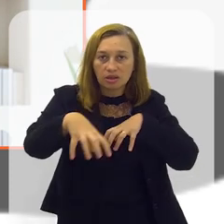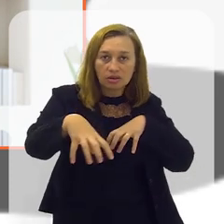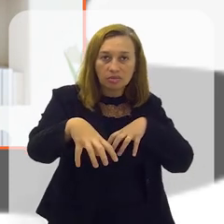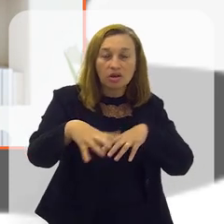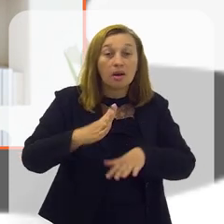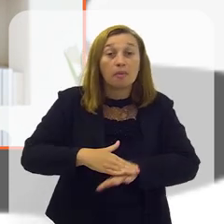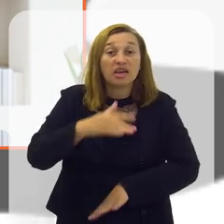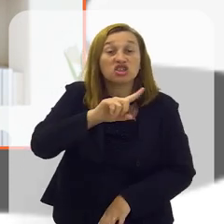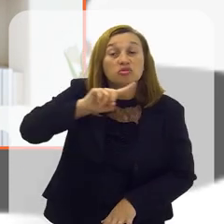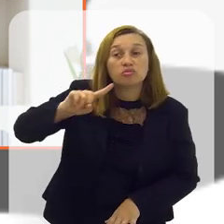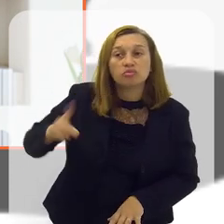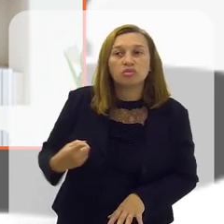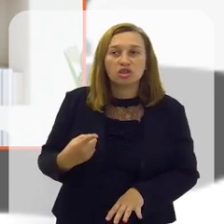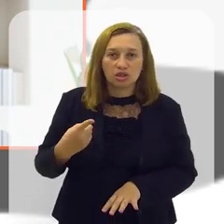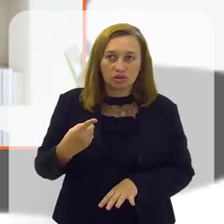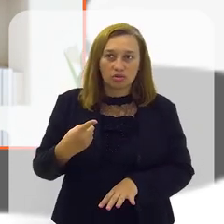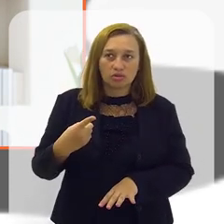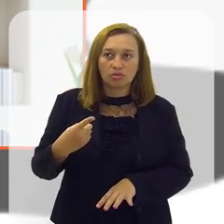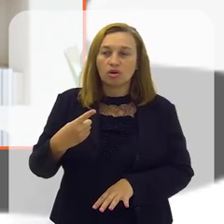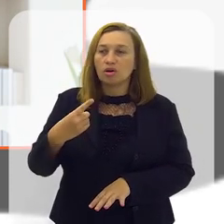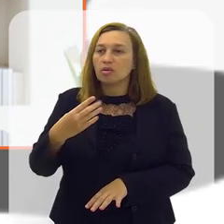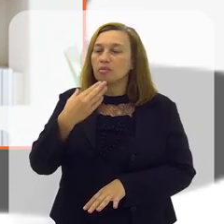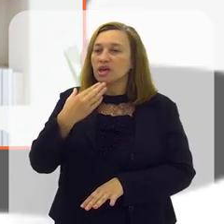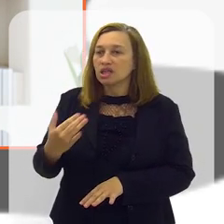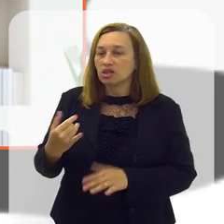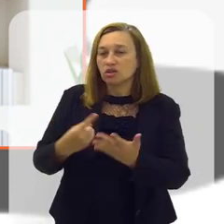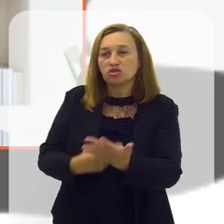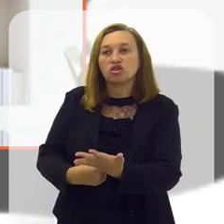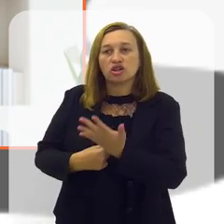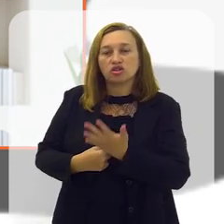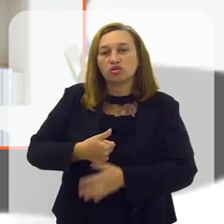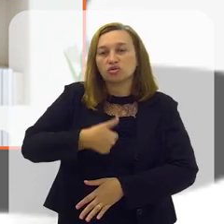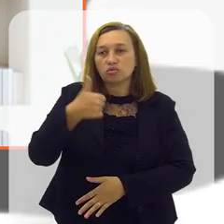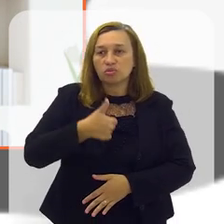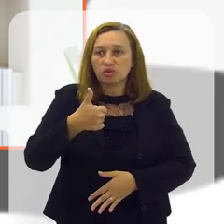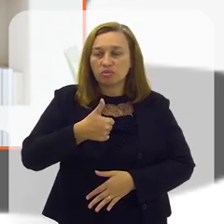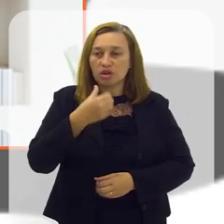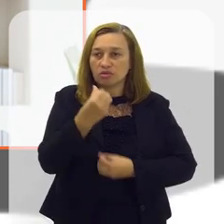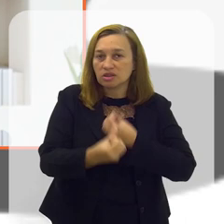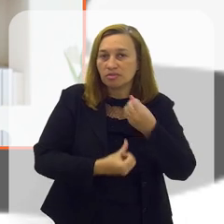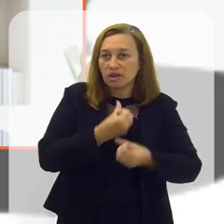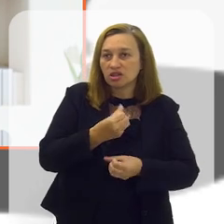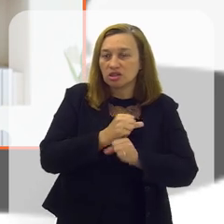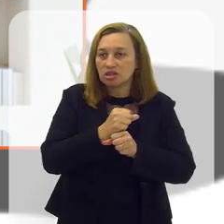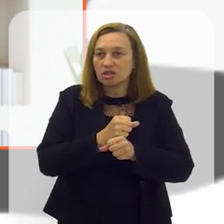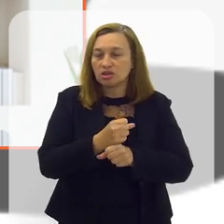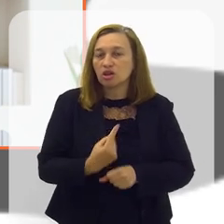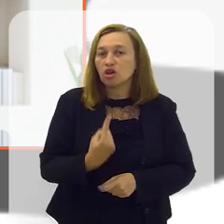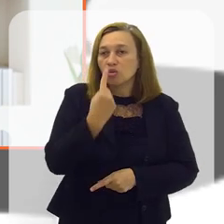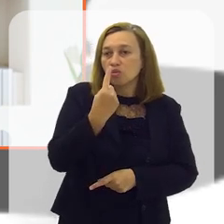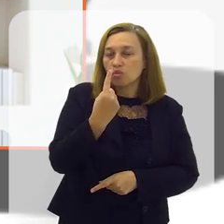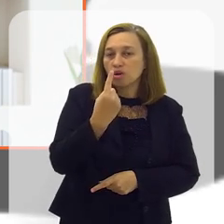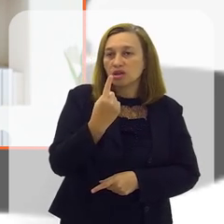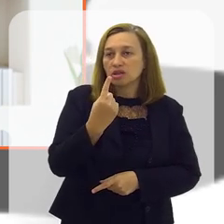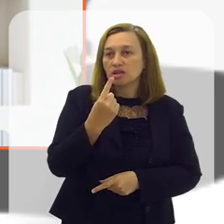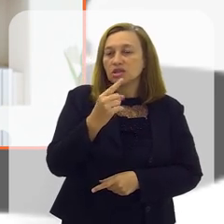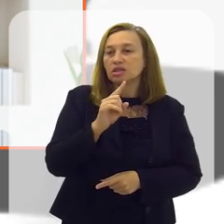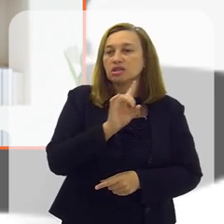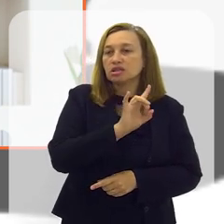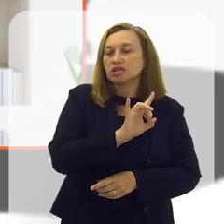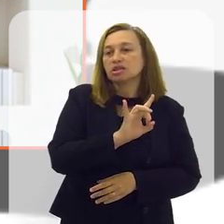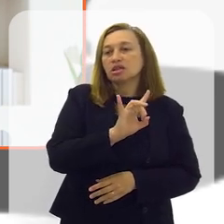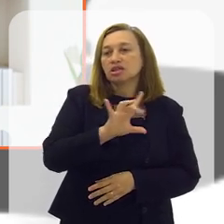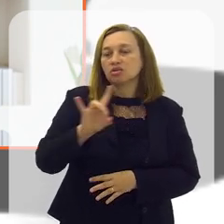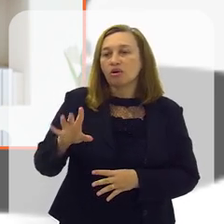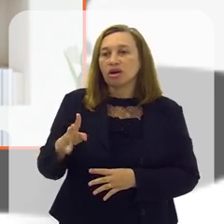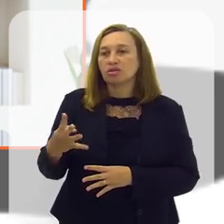remotas e mais de 1.000 chamadas recebidas no primeiro semestre deste ano em apenas uma das quatro